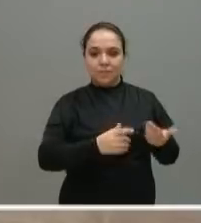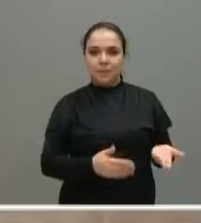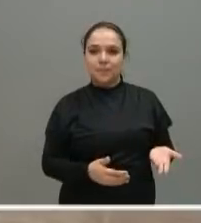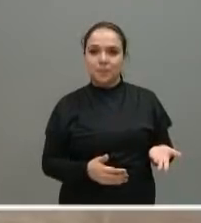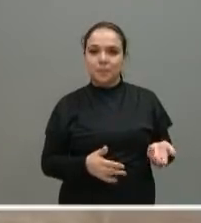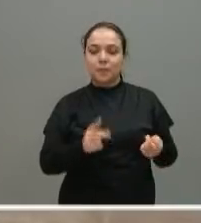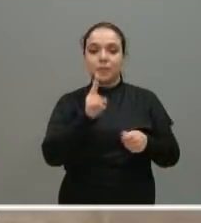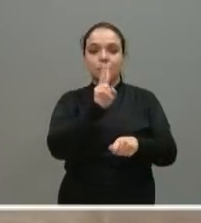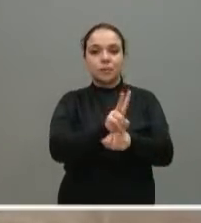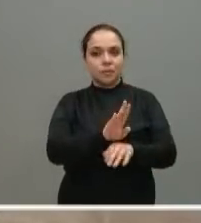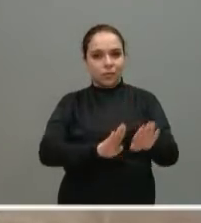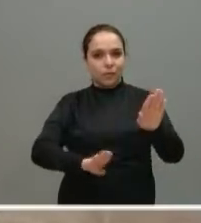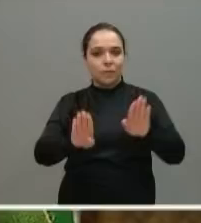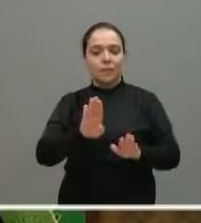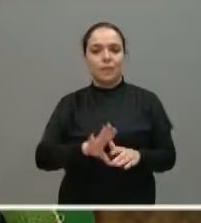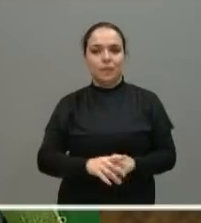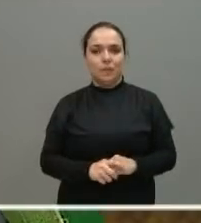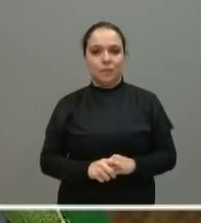Cuidado, meus irmãos,